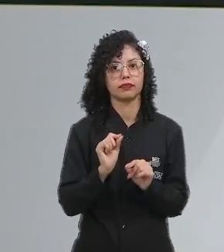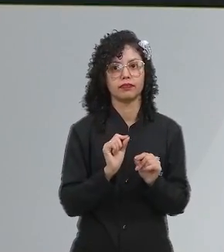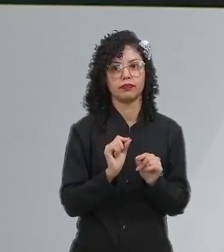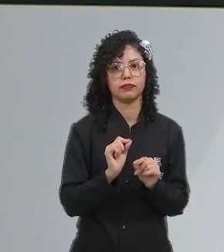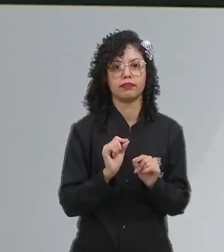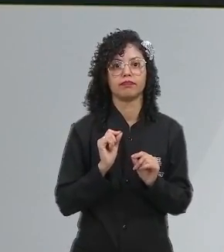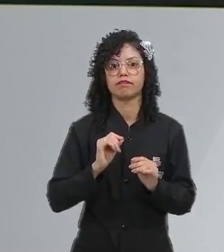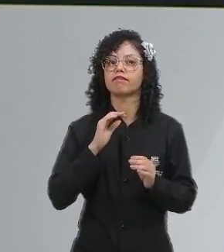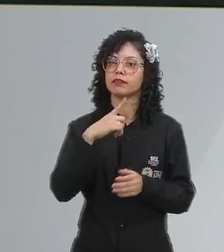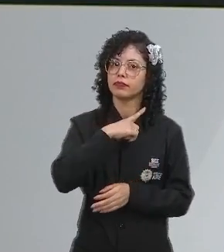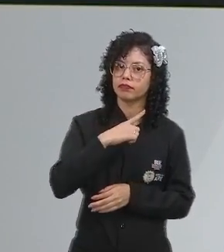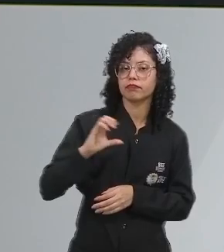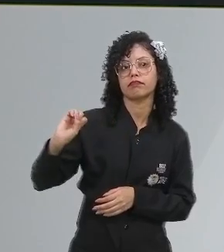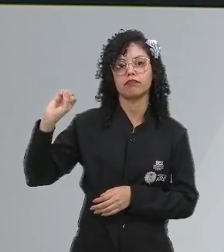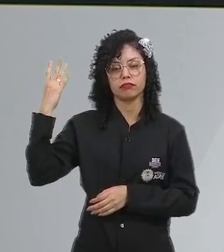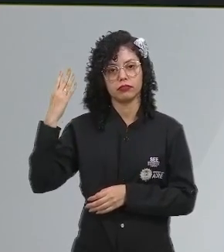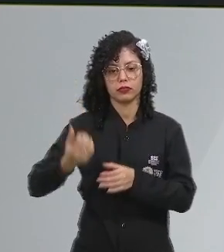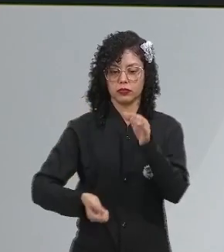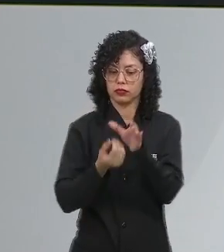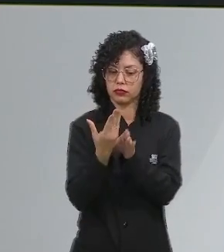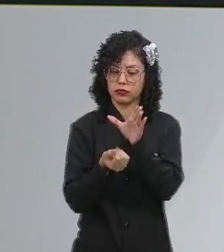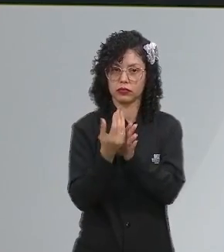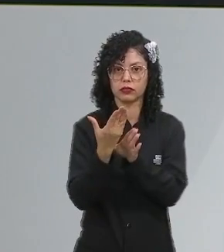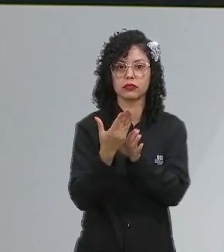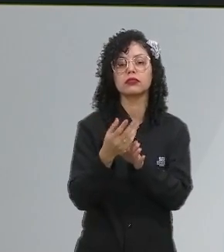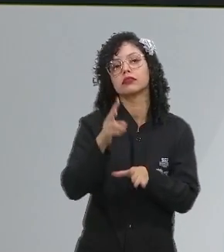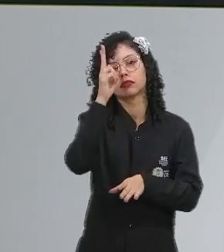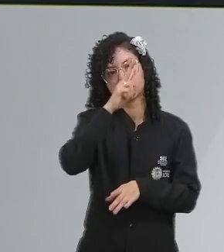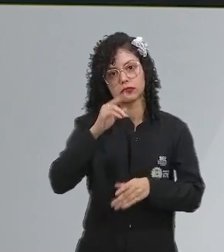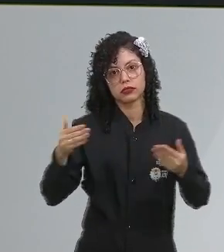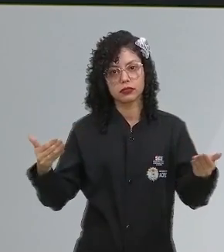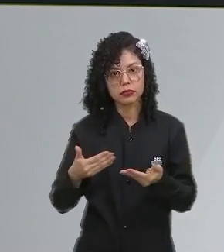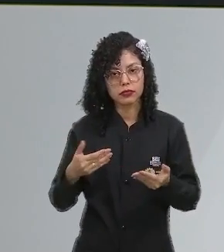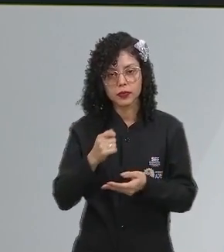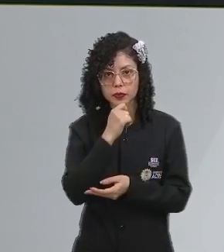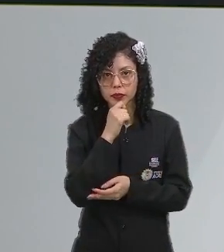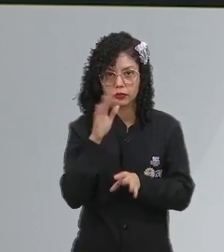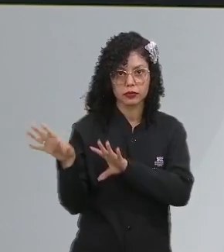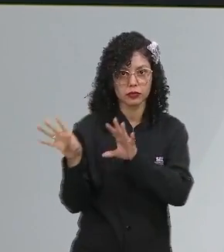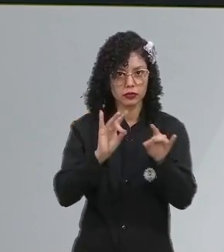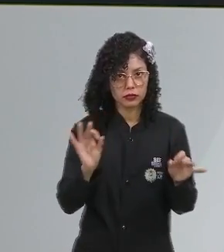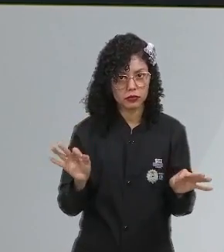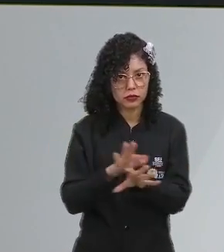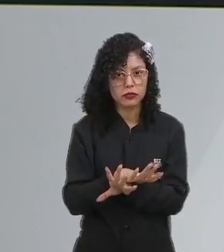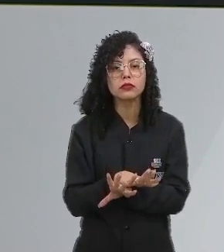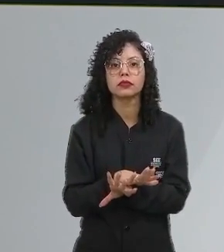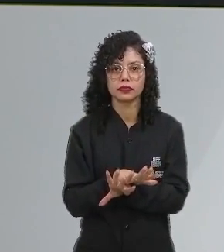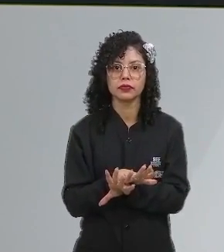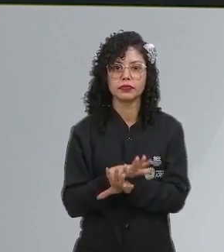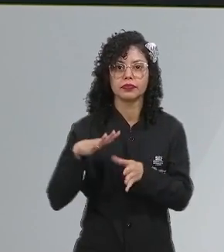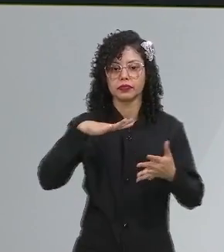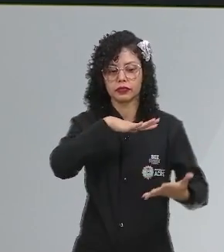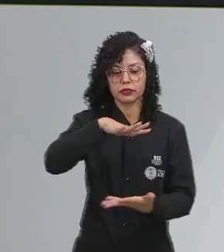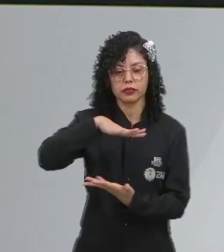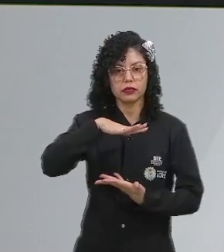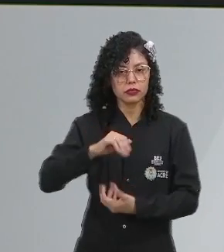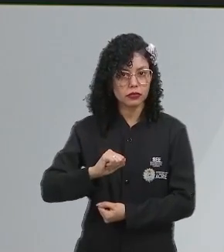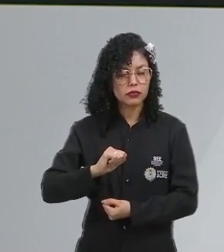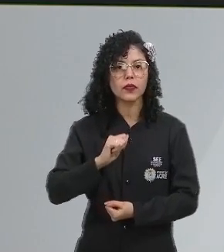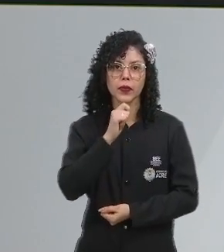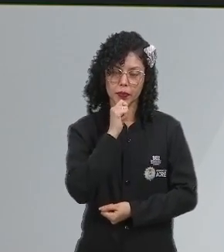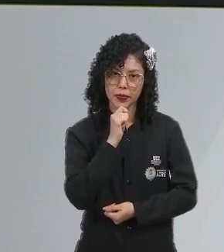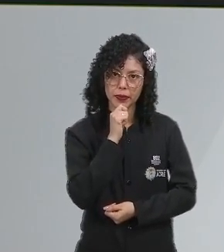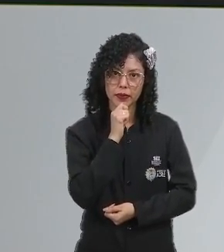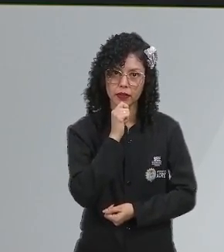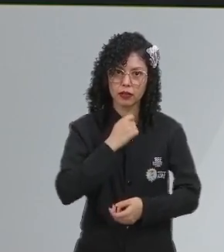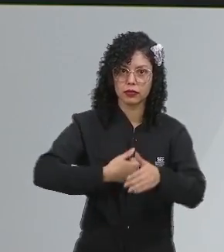efeito causado pela superprodução, como a gente vai relembrar, e ela acaba levando também à mundialização, ou